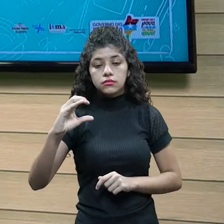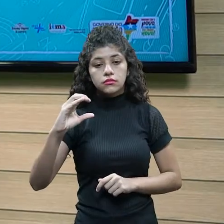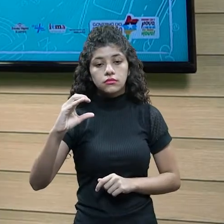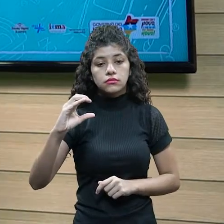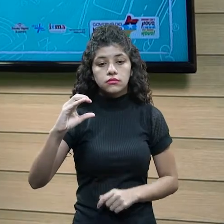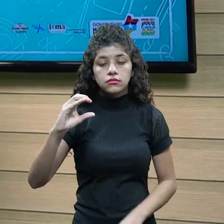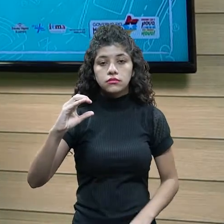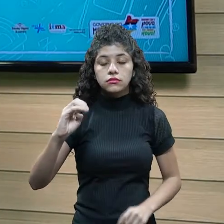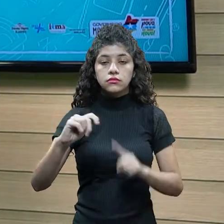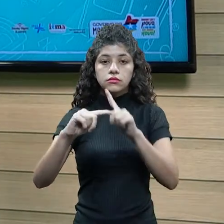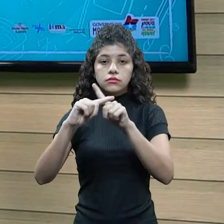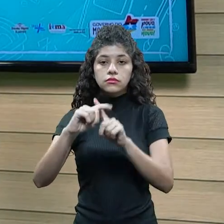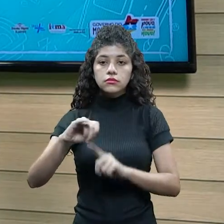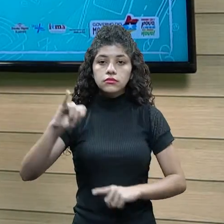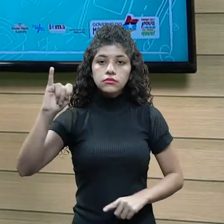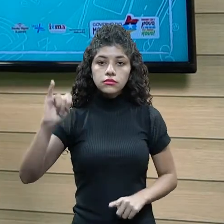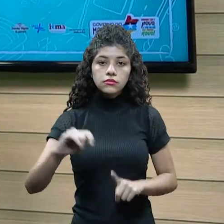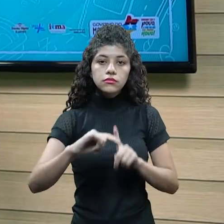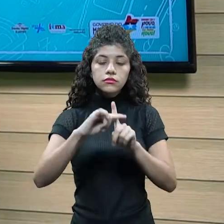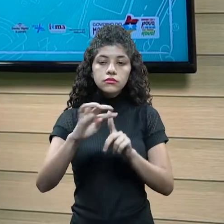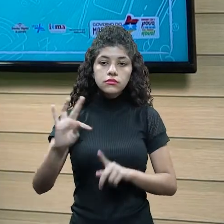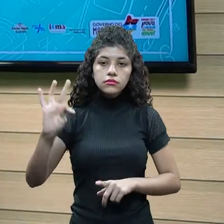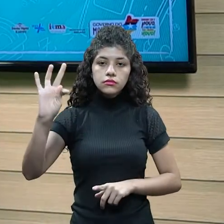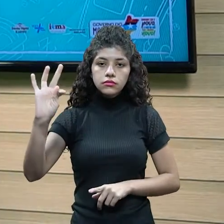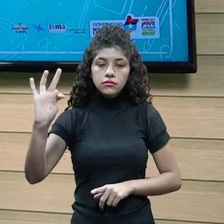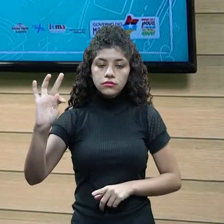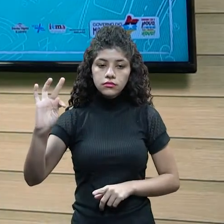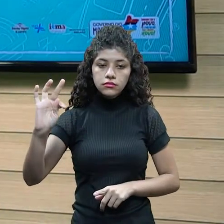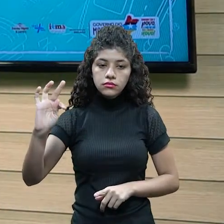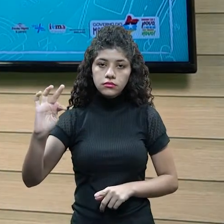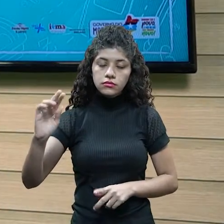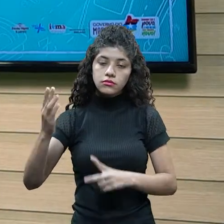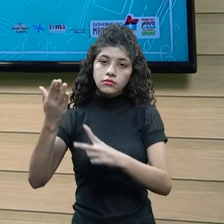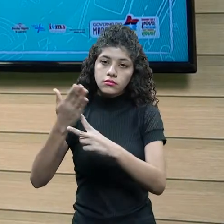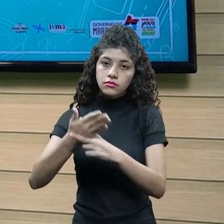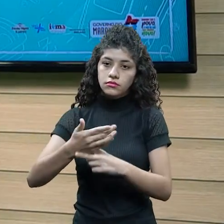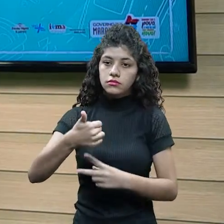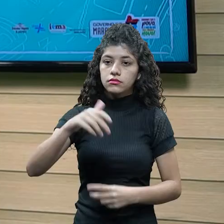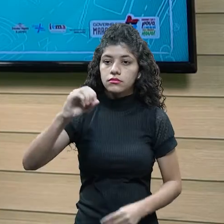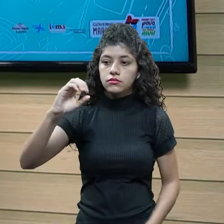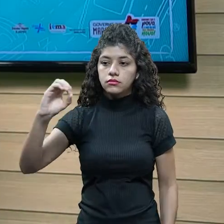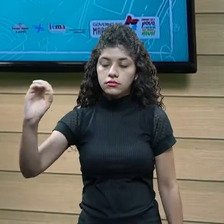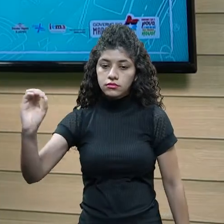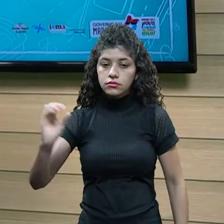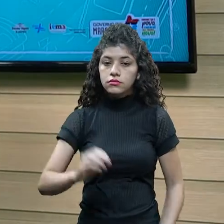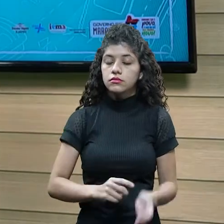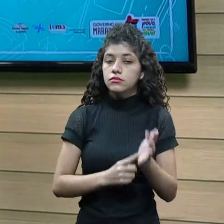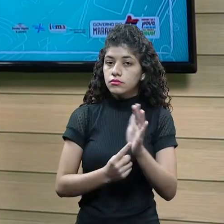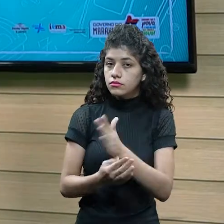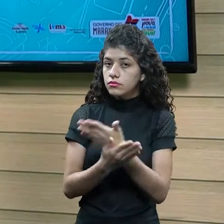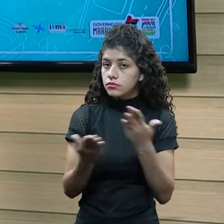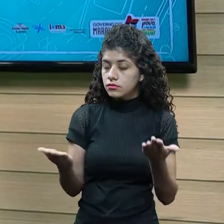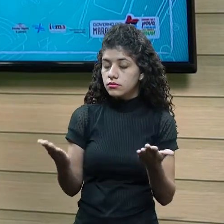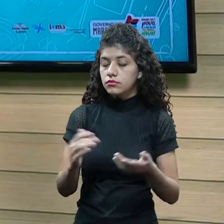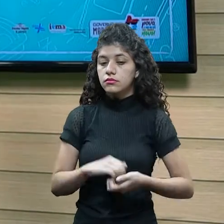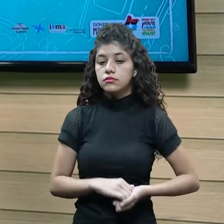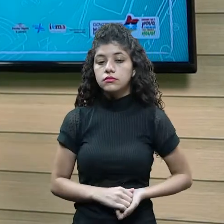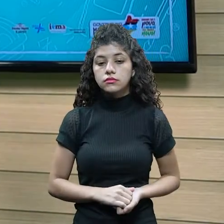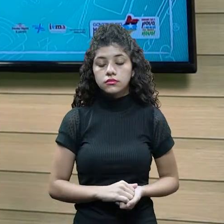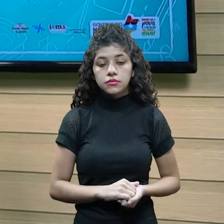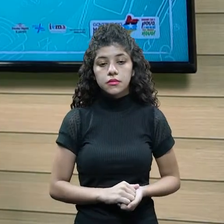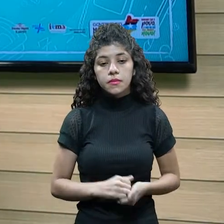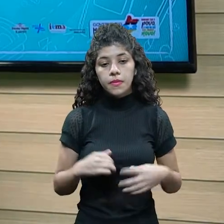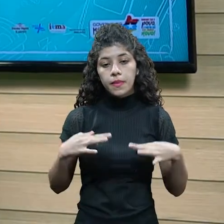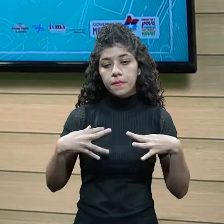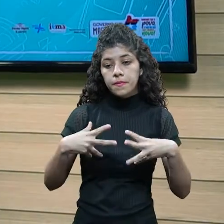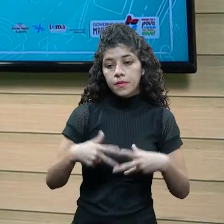capital inicial, vezes I de taxa, vezes T de tempo dividido por 100. Vou ilustrar essa fórmula lá para vocês daqui a pouco. Então